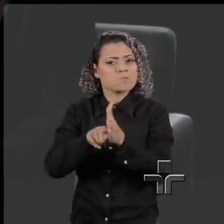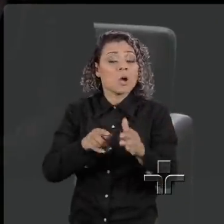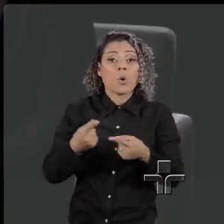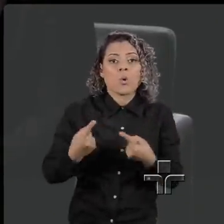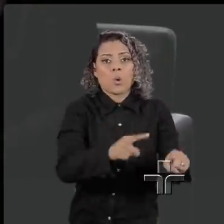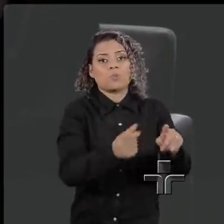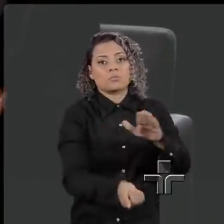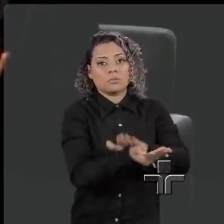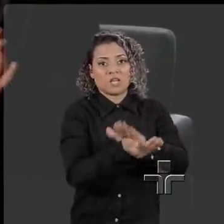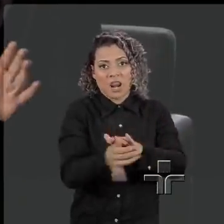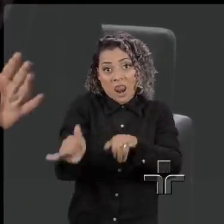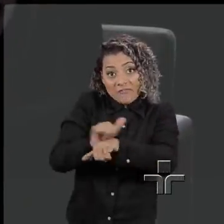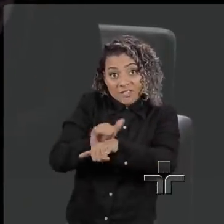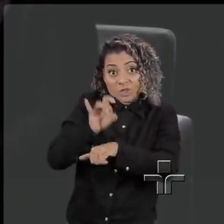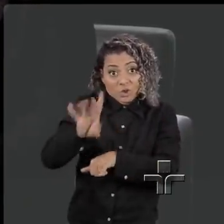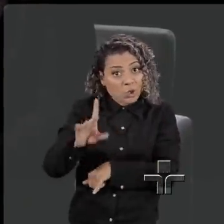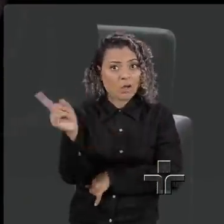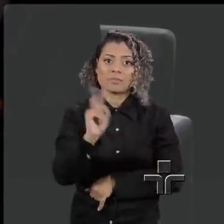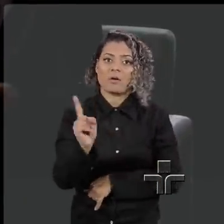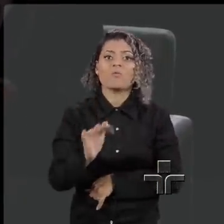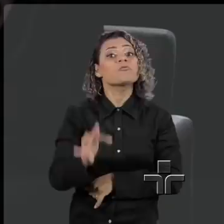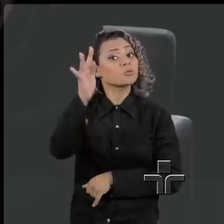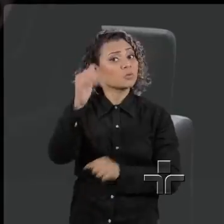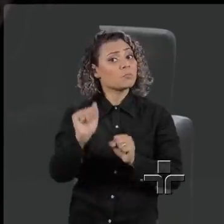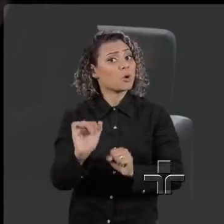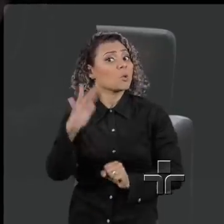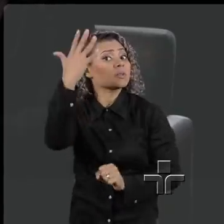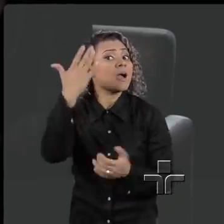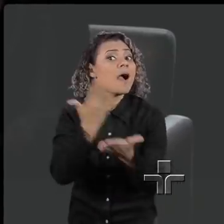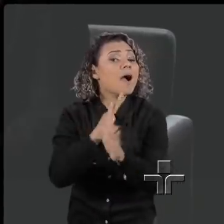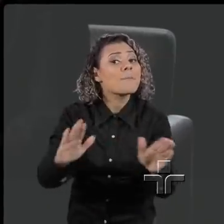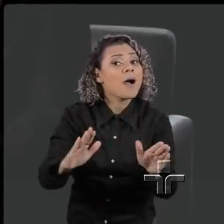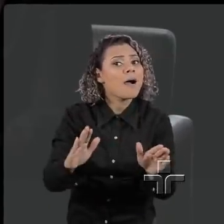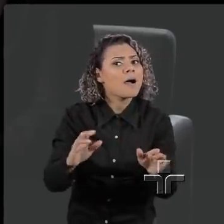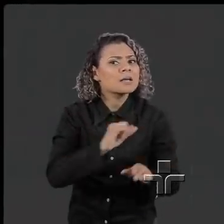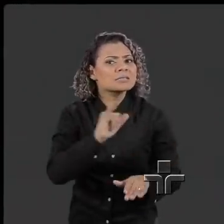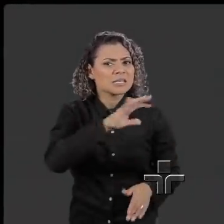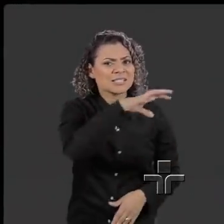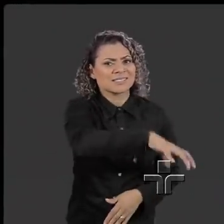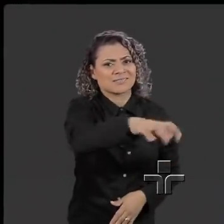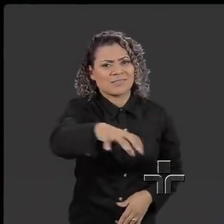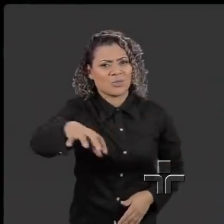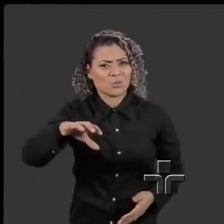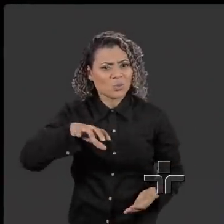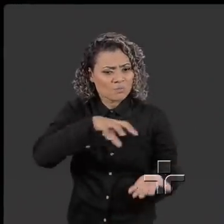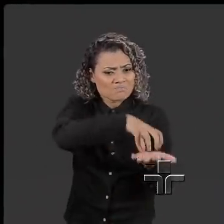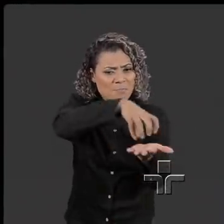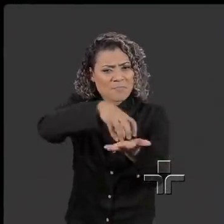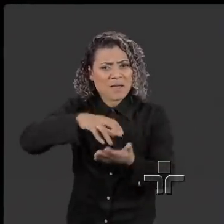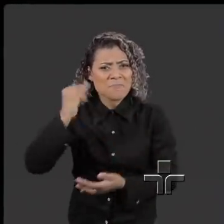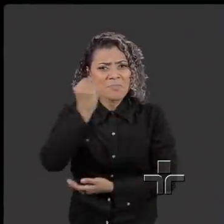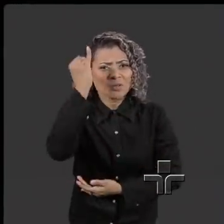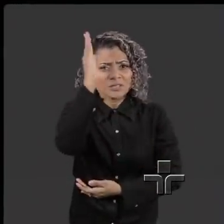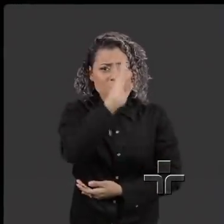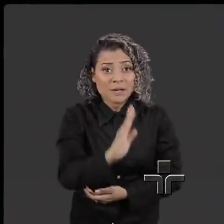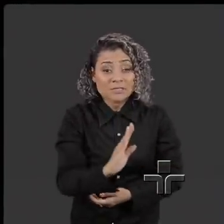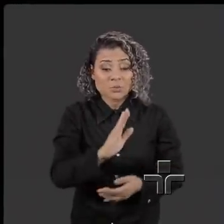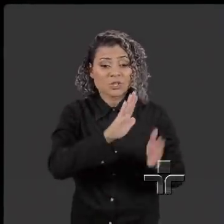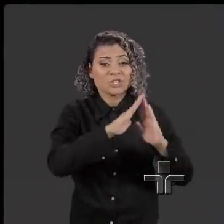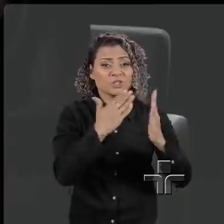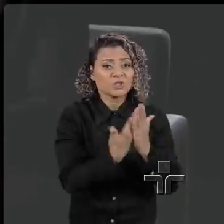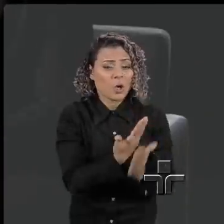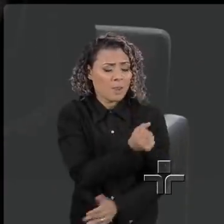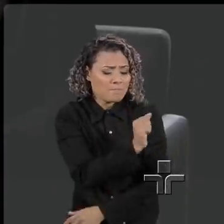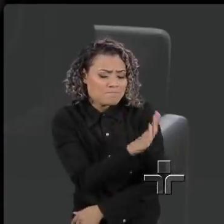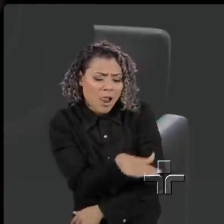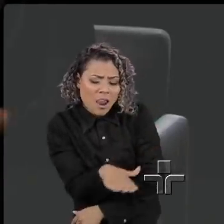âmbito da Lava Jato, porque ela um dia vai acabar, mas em todos os setores importantes do Brasil, desde a escola primária, como